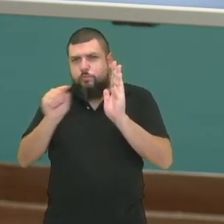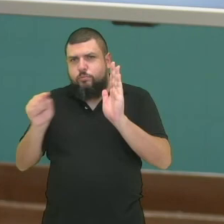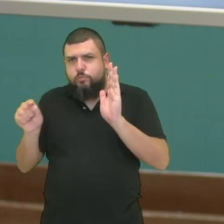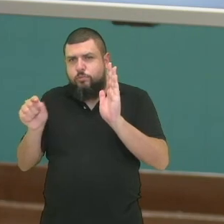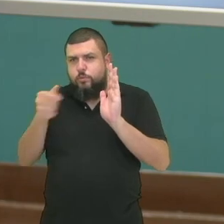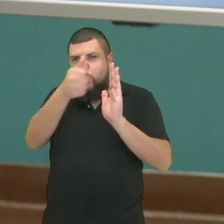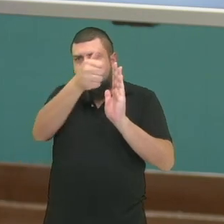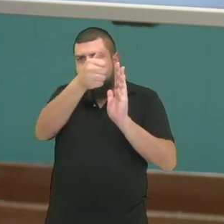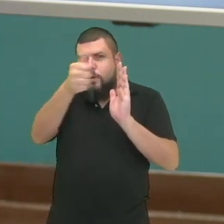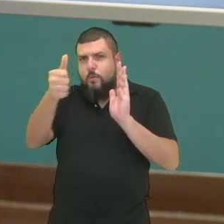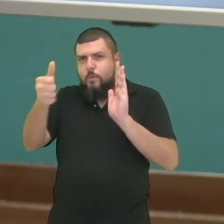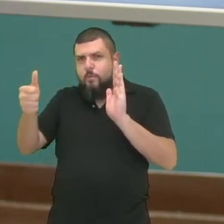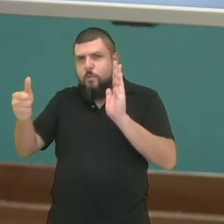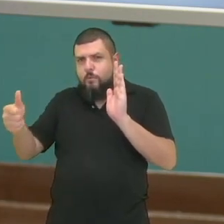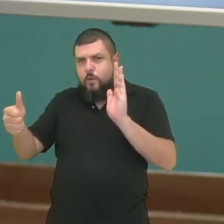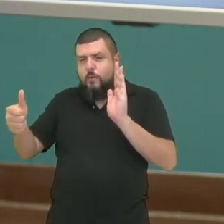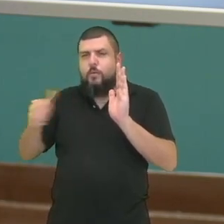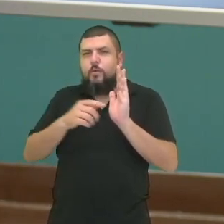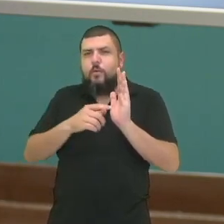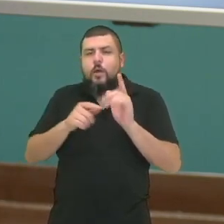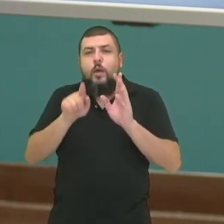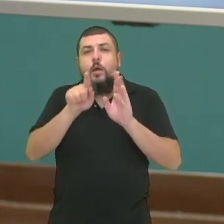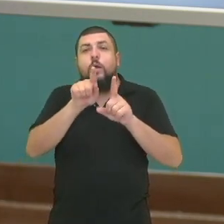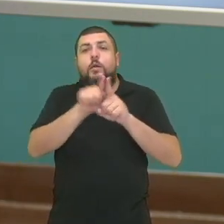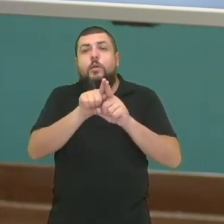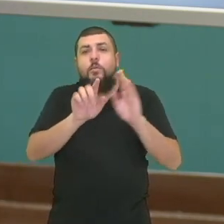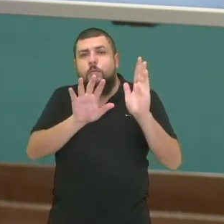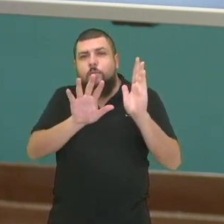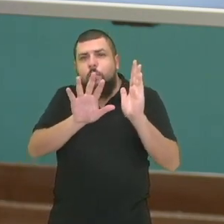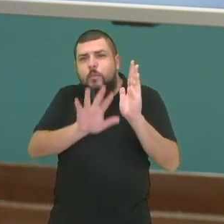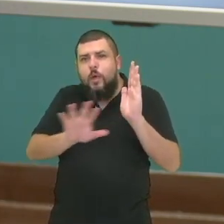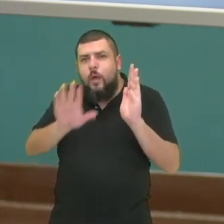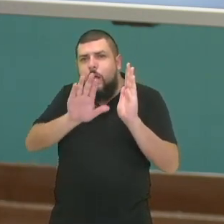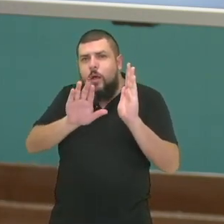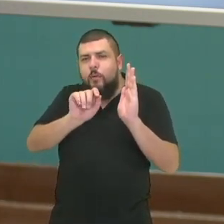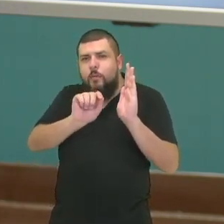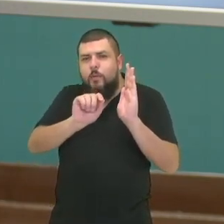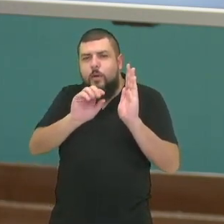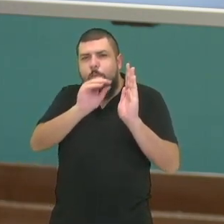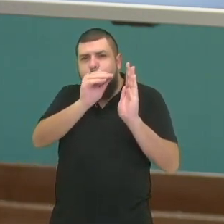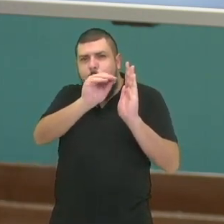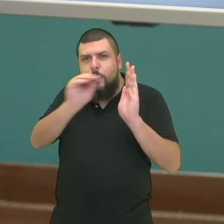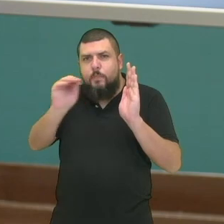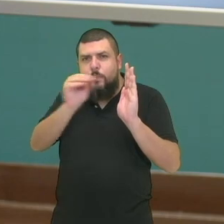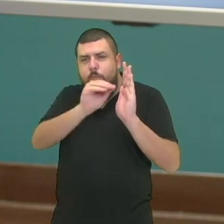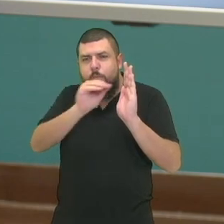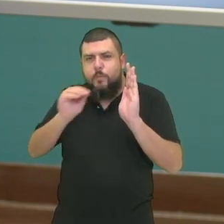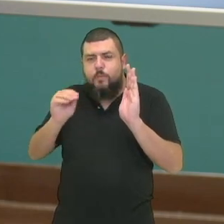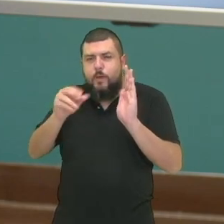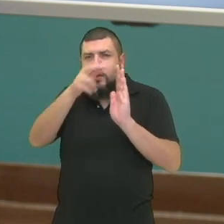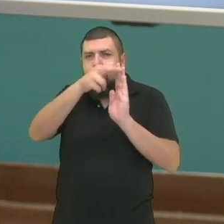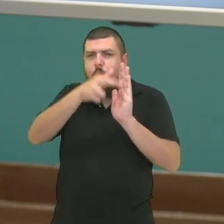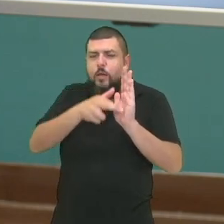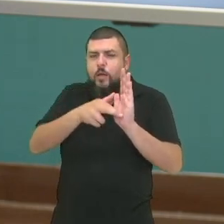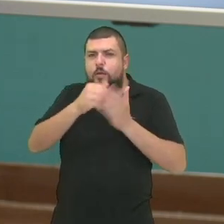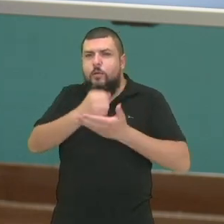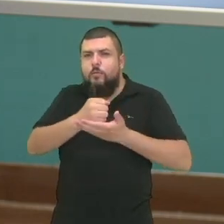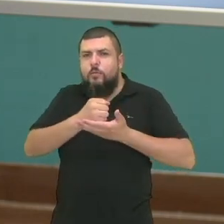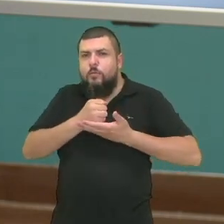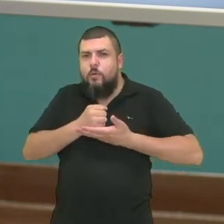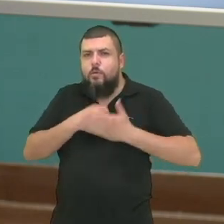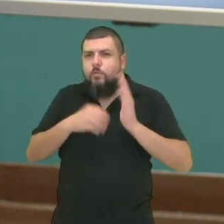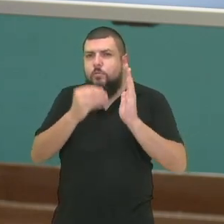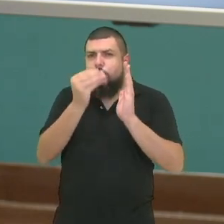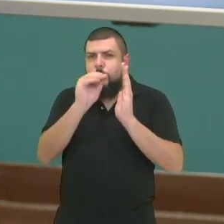isso, nós temos várias propriedades que nos auxiliam no preenchimento deste triângulo. E que ele pode ser